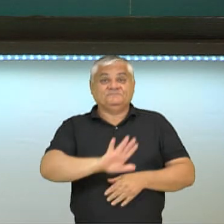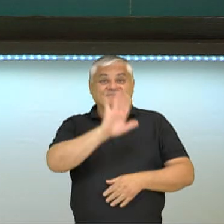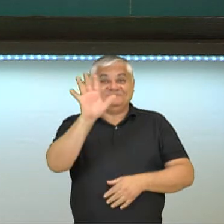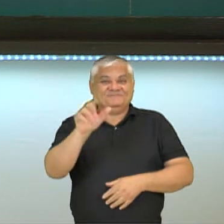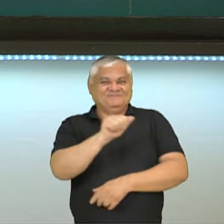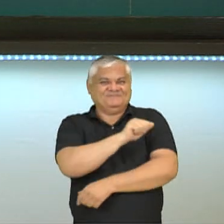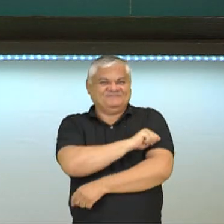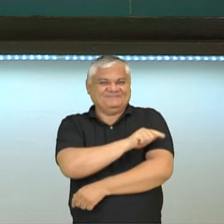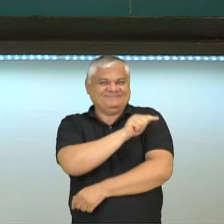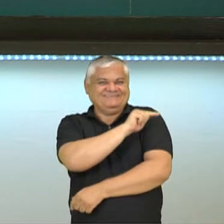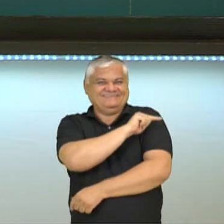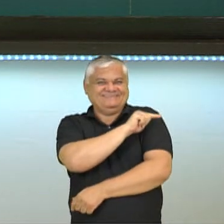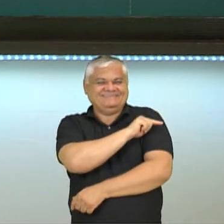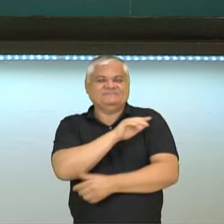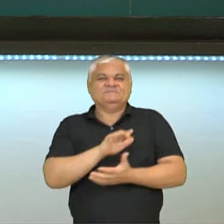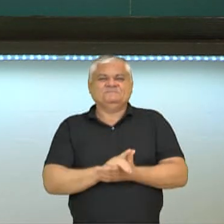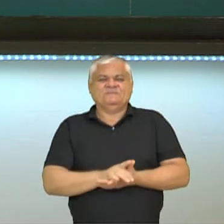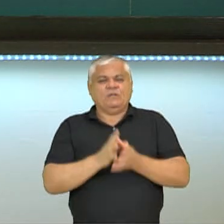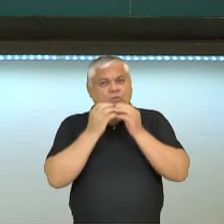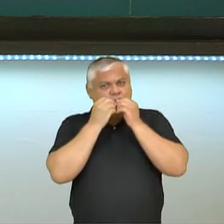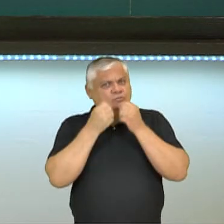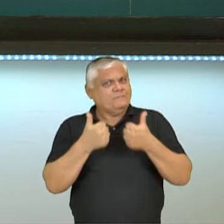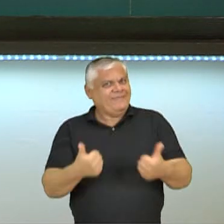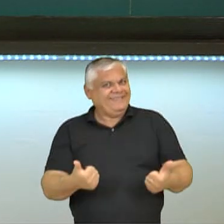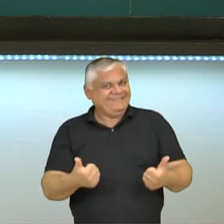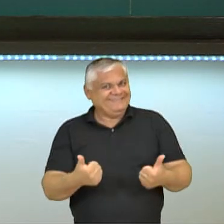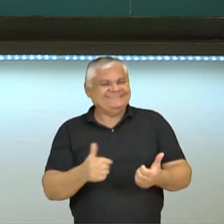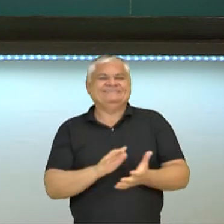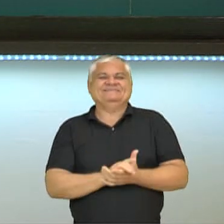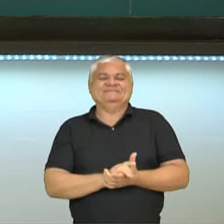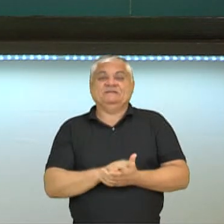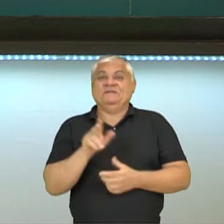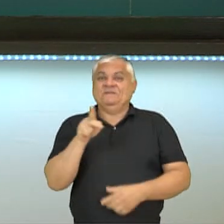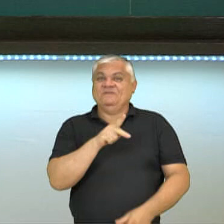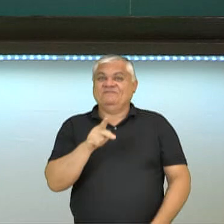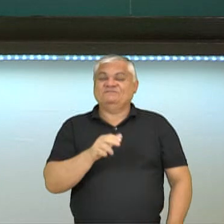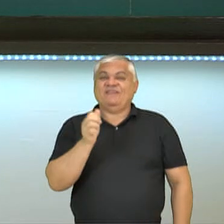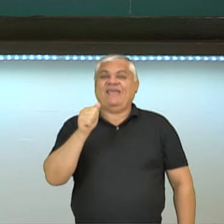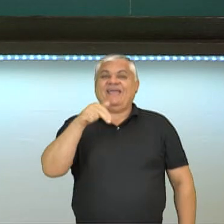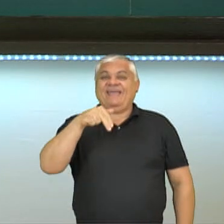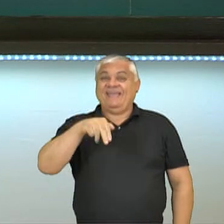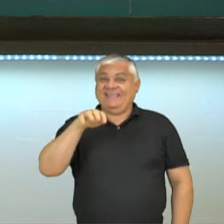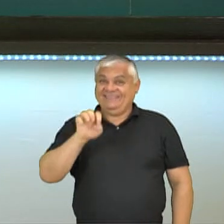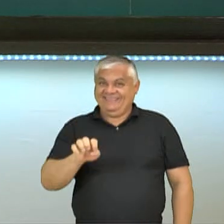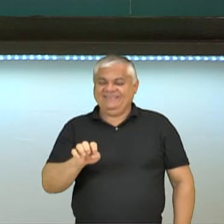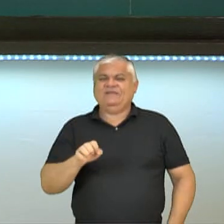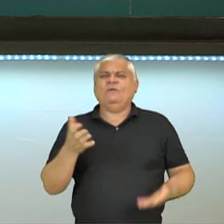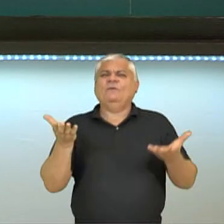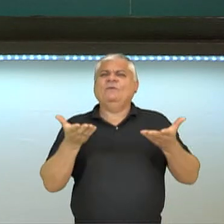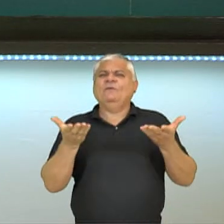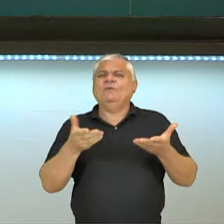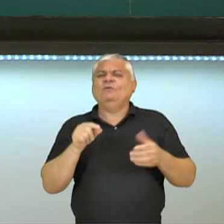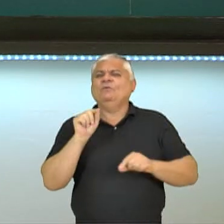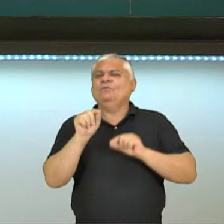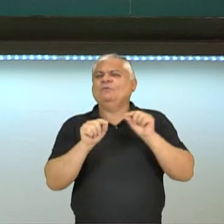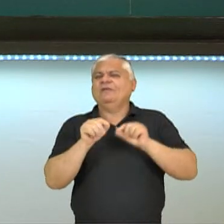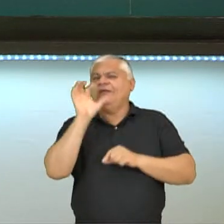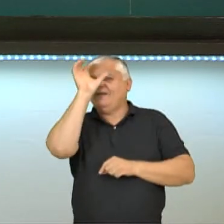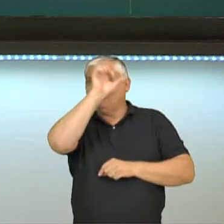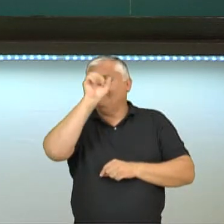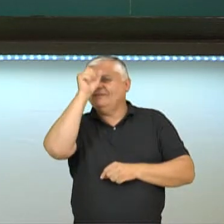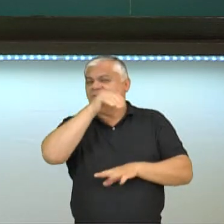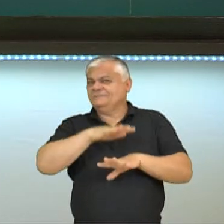Olá, estudantes do 7º ano, tudo bem com vocês? Eu sou a professora Anne e hoje nós vamos